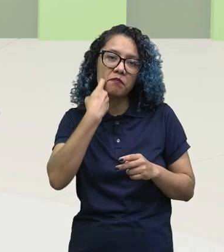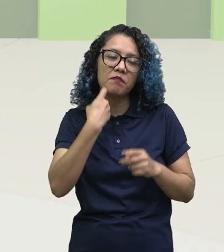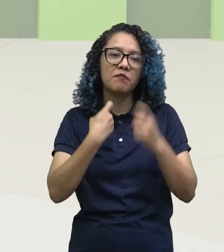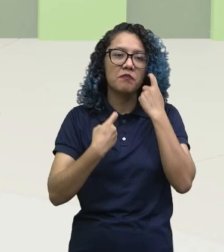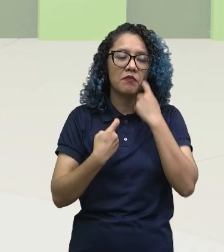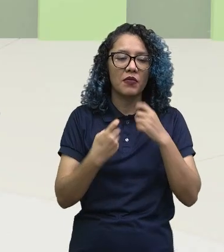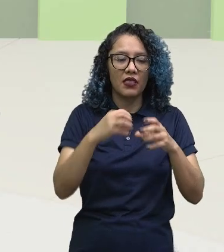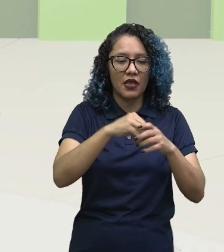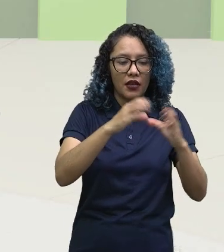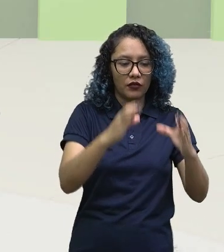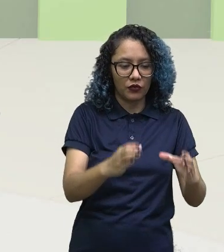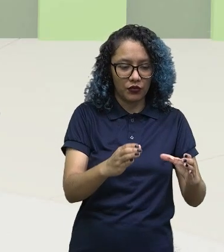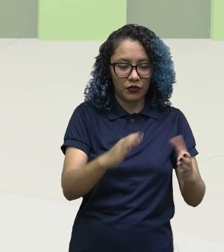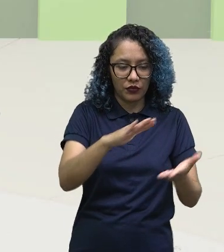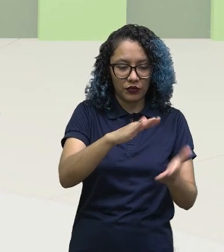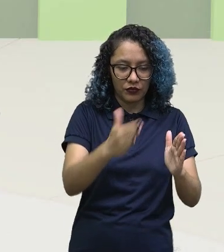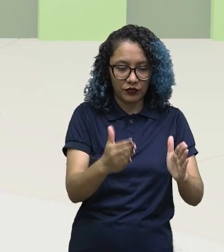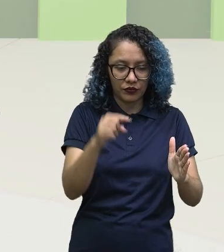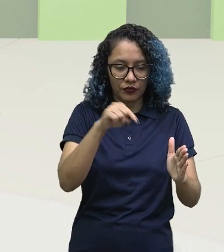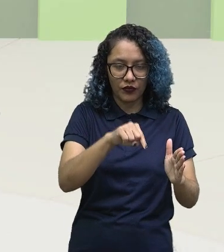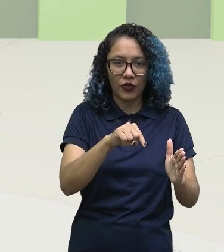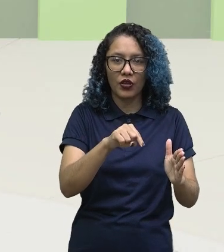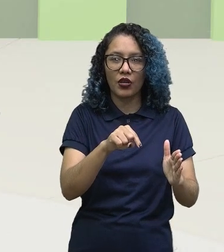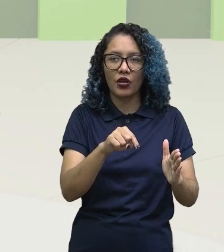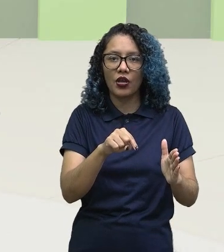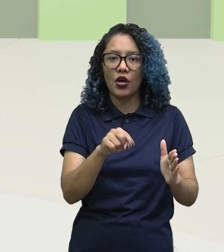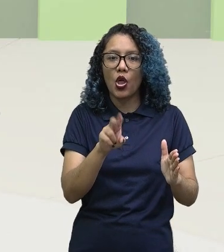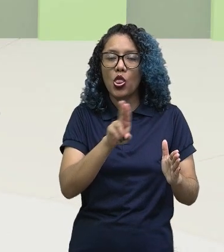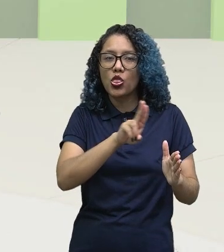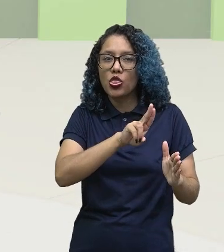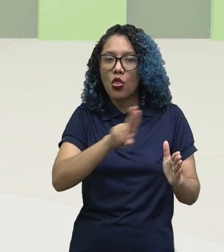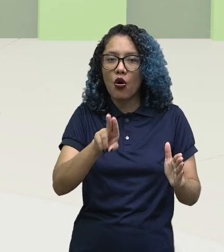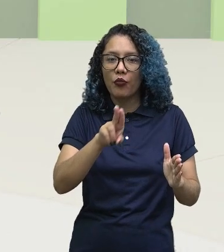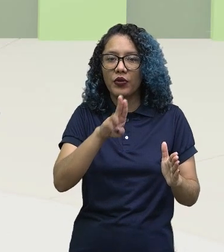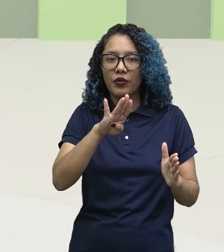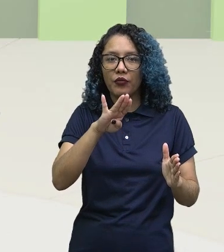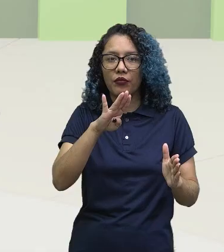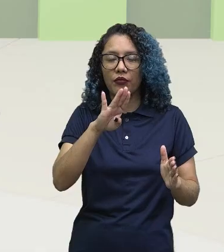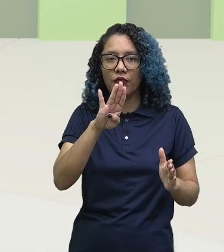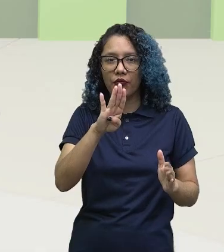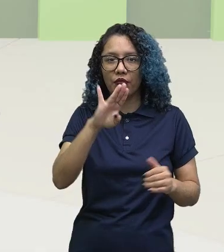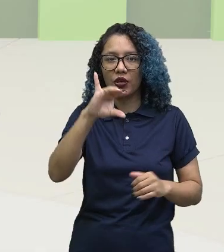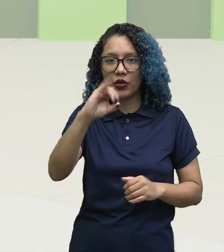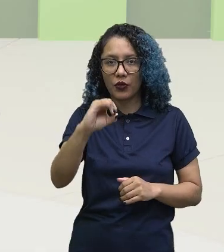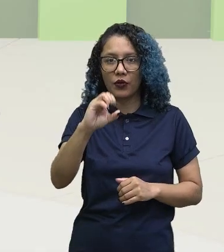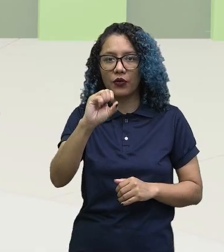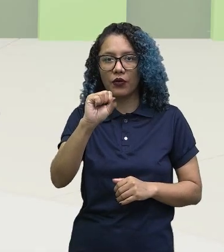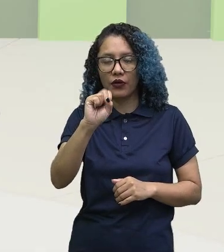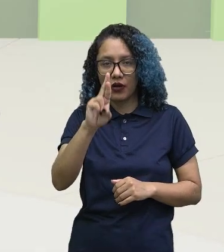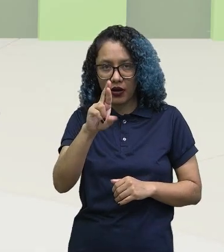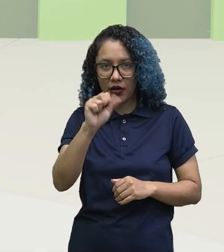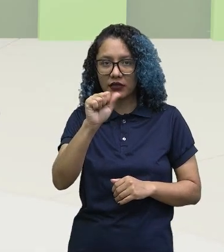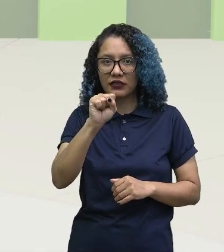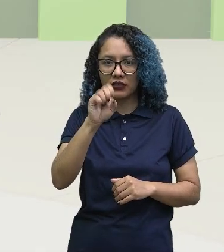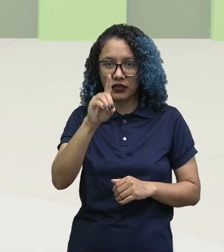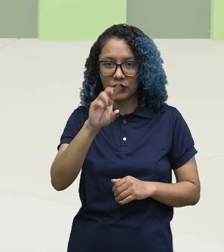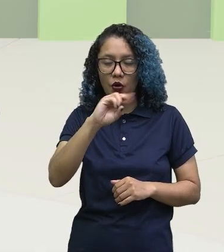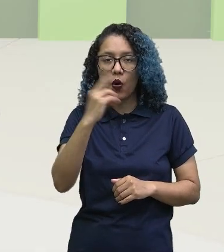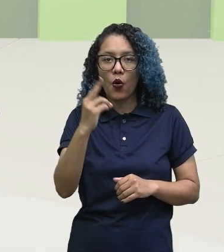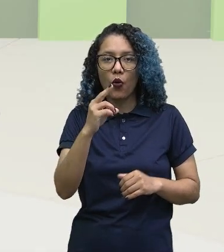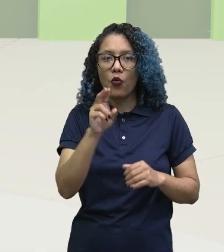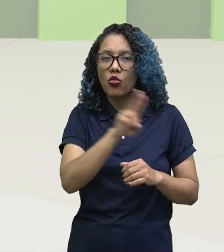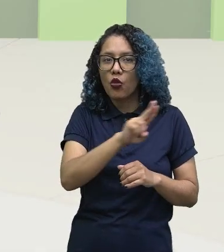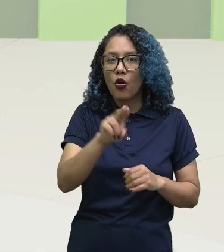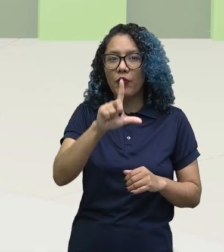caixinha. Essa caixinha vai estar lá, biohazard, né? Ou vai falar, né, sobre